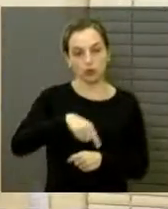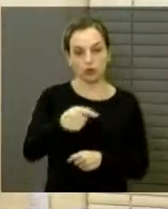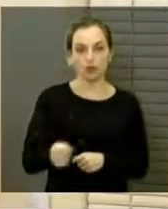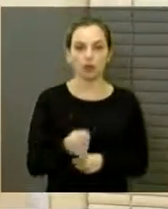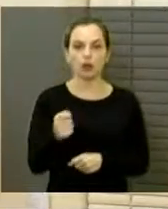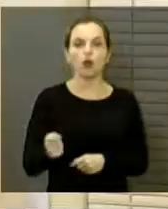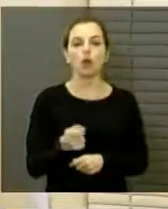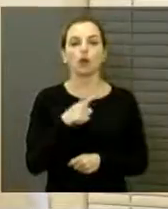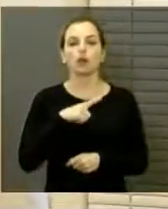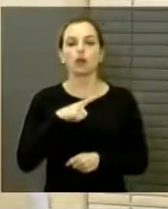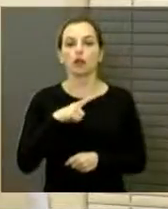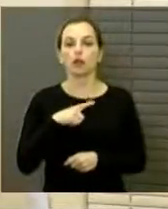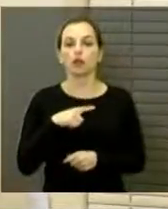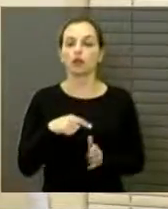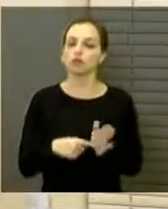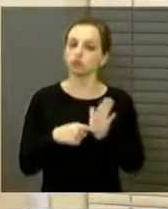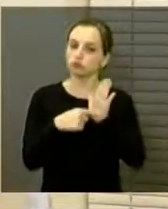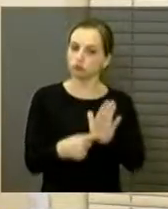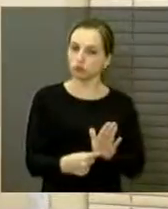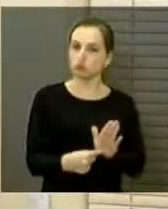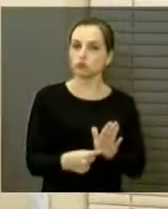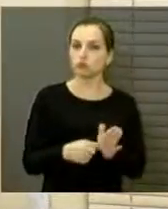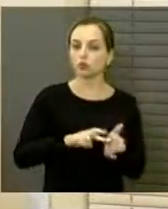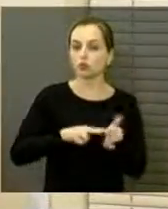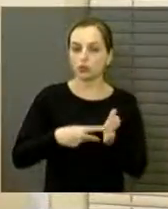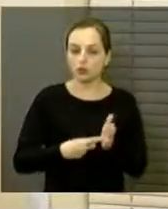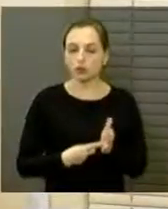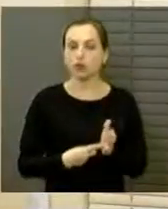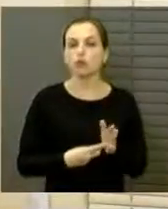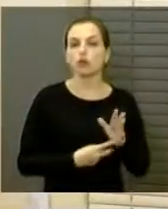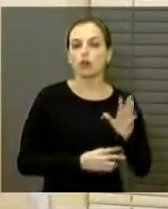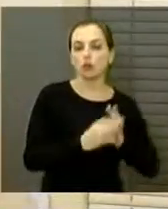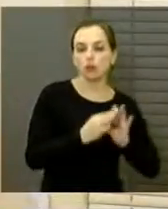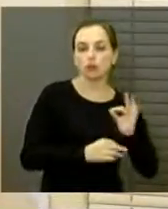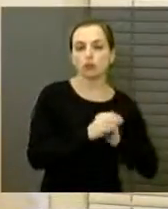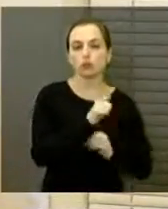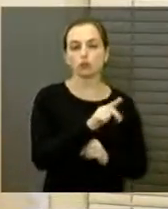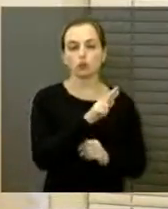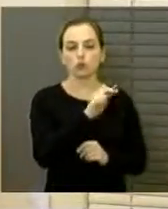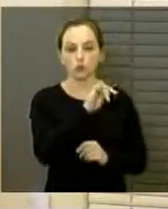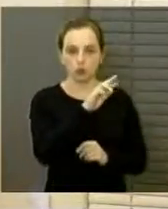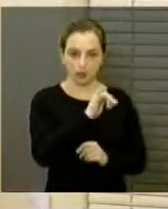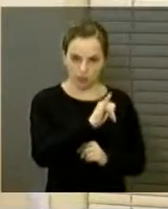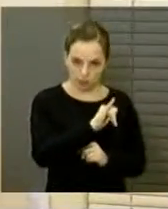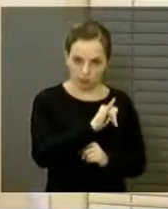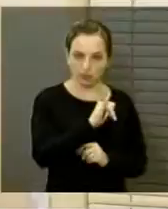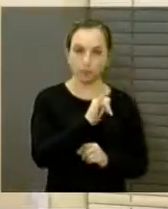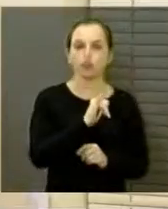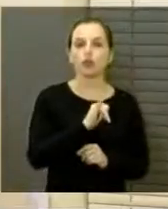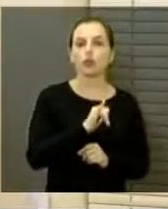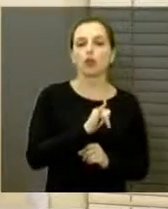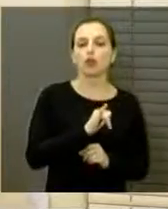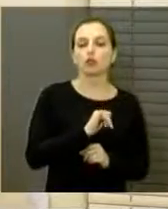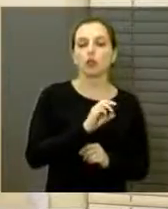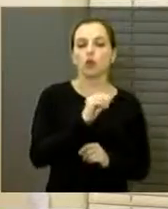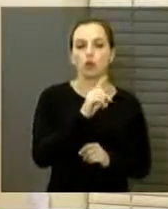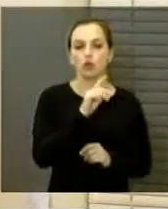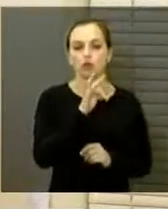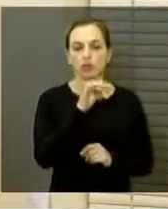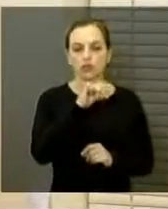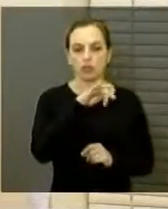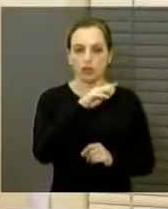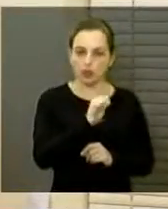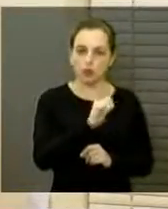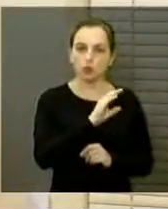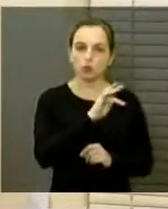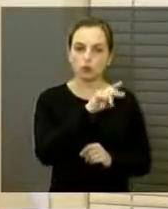tem resultado, não precisa nem muito longe, do que significa um projeto Guri, do que significava oficinas culturais, ou o trabalho que, por exemplo, os